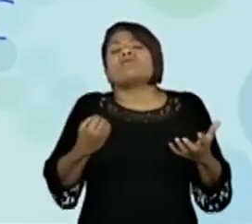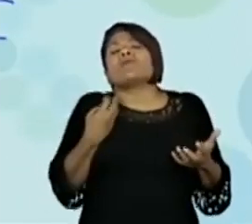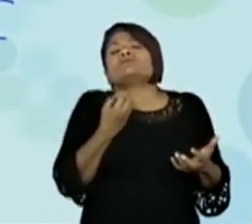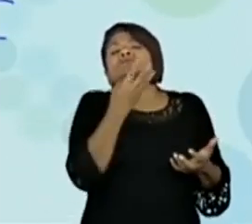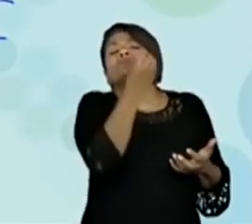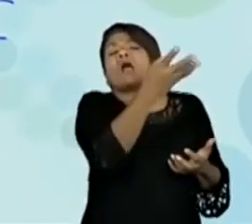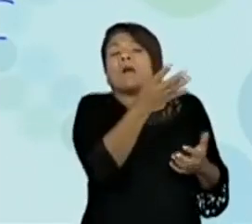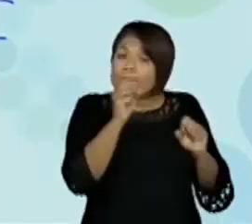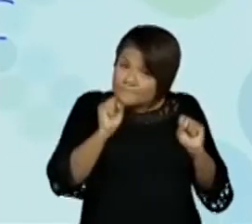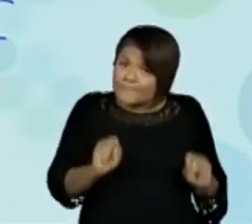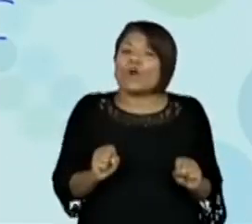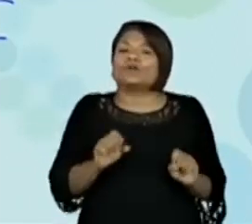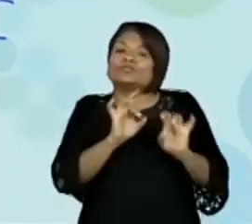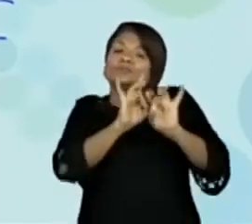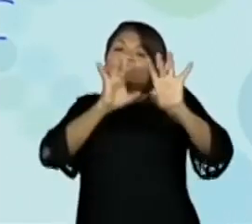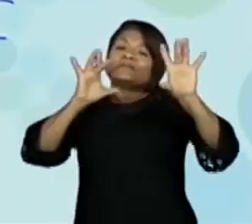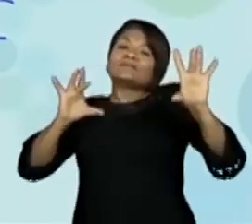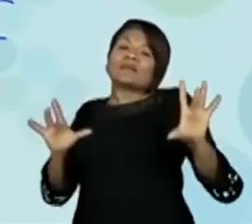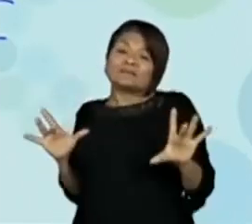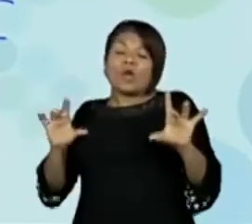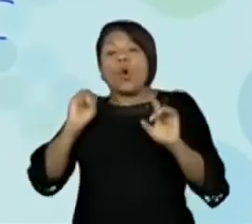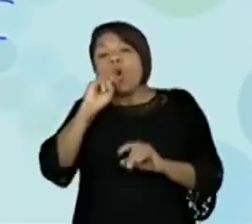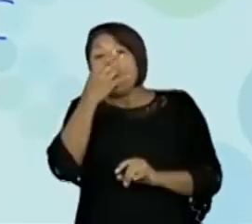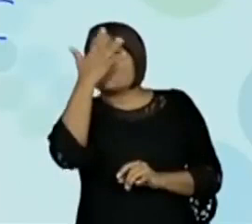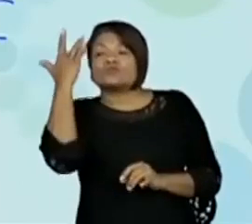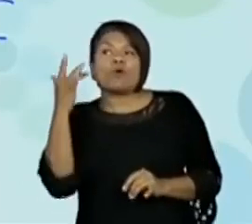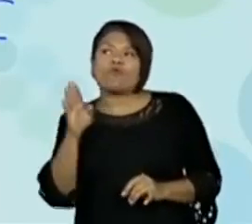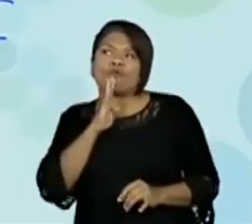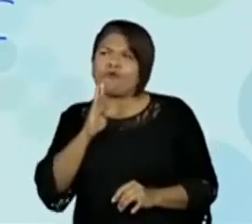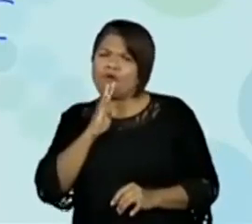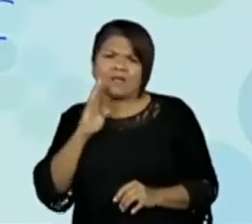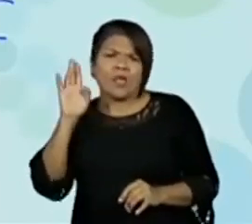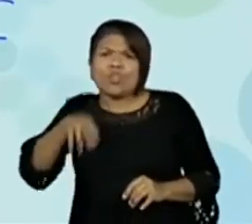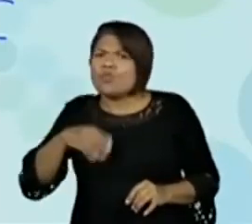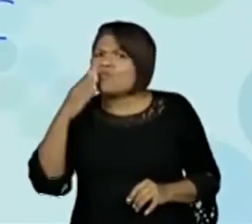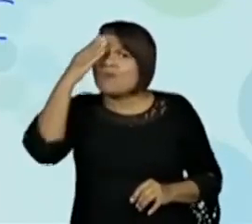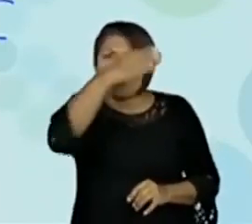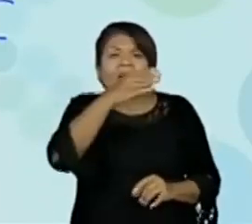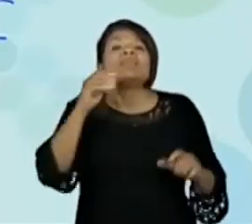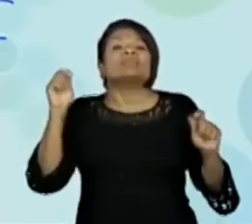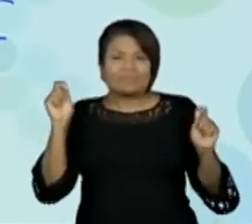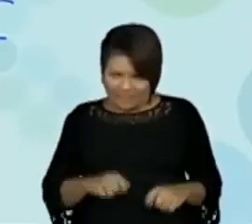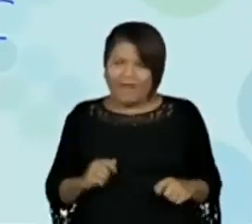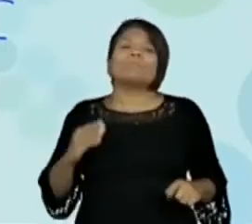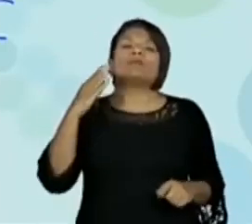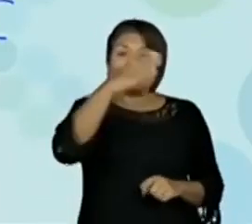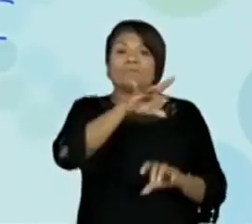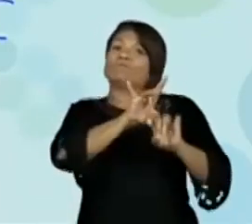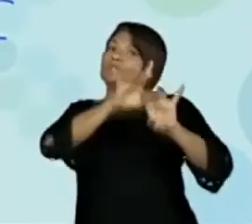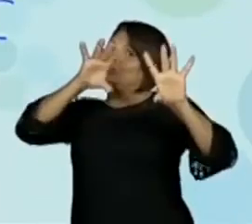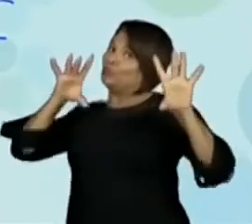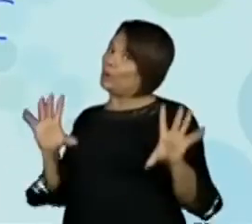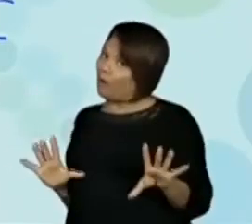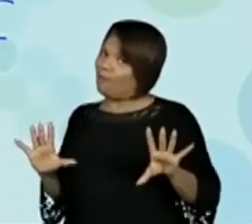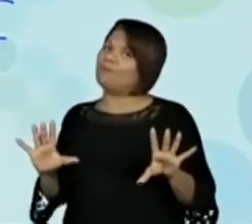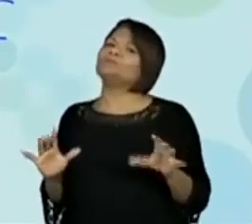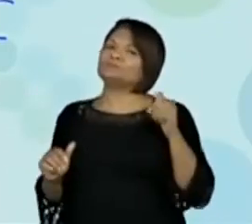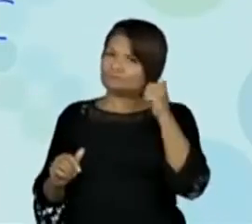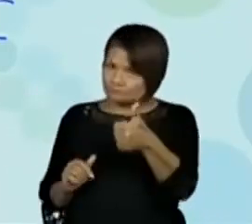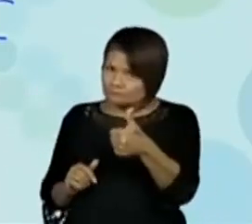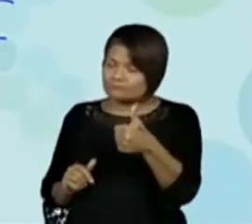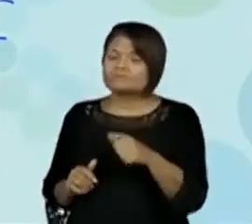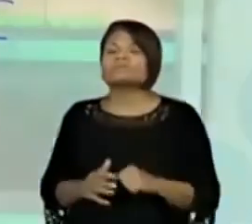ainda não conhece a região. E aí vamos voltar um pouquinho na questão do título. Lembra